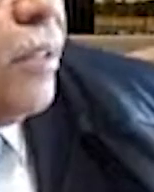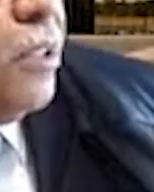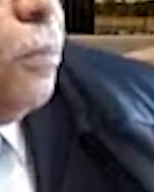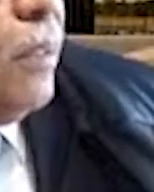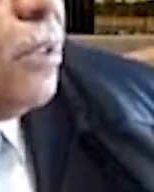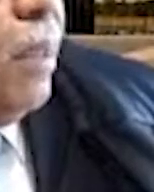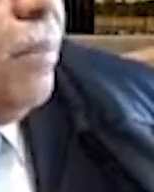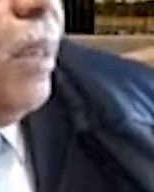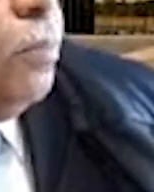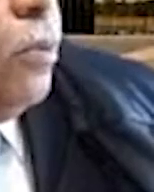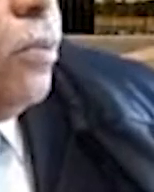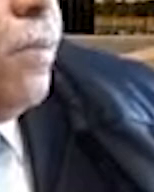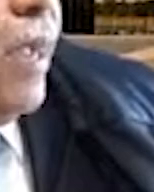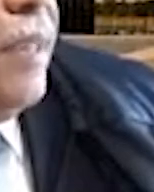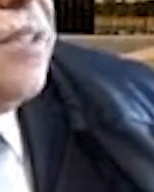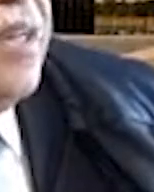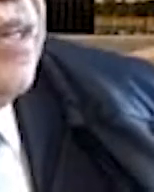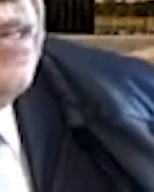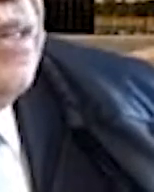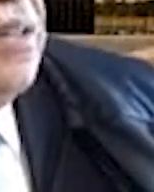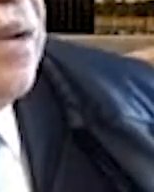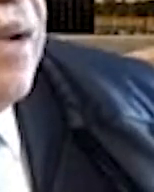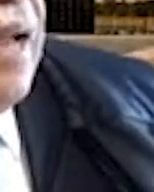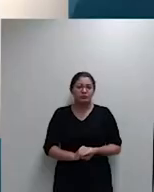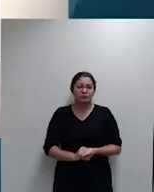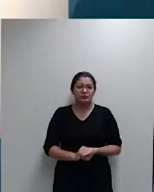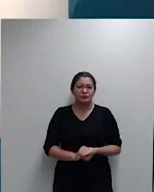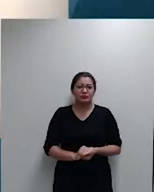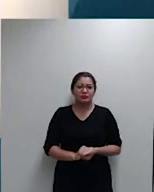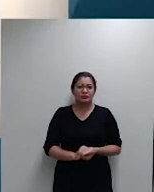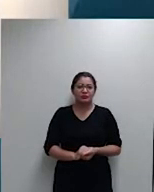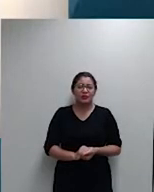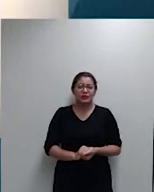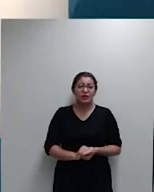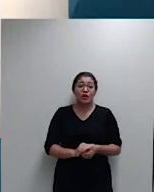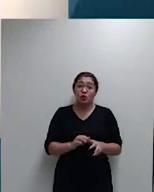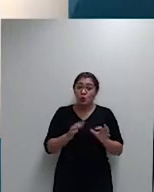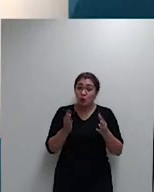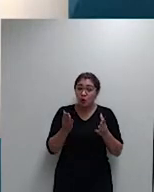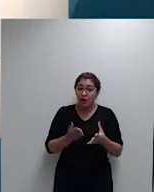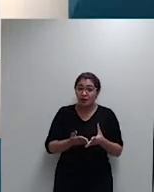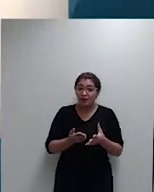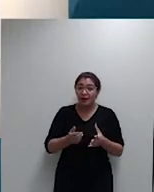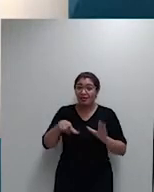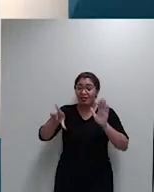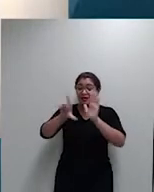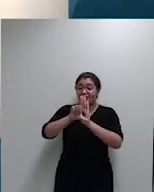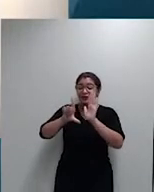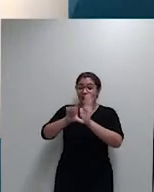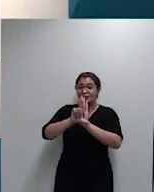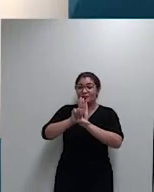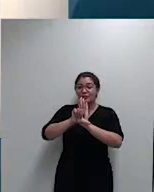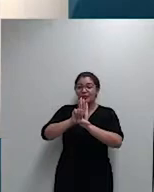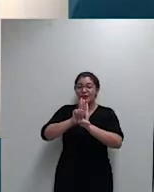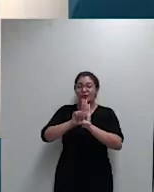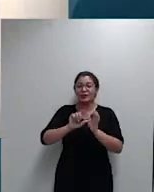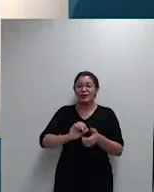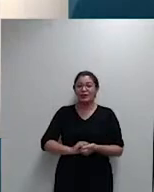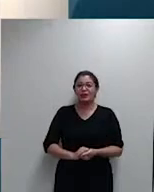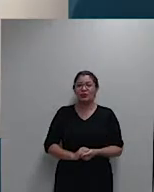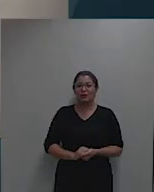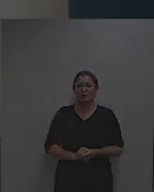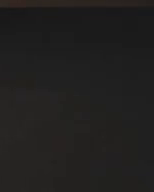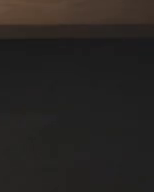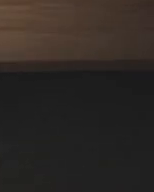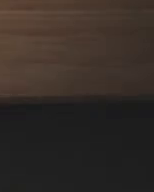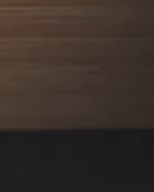primeira sessão do Superior Tribunal de Justiça cancelou a súmula número 343 sobre a presença de advogado no